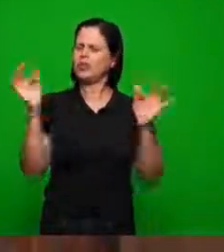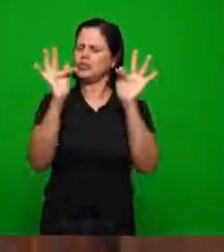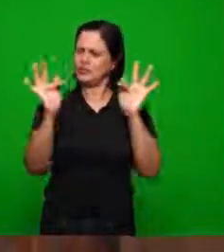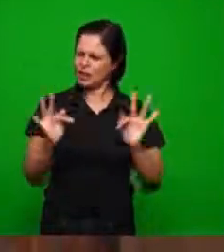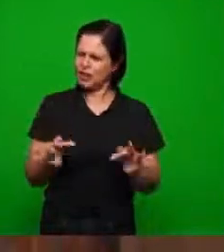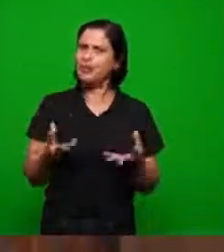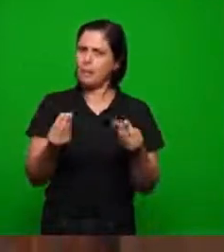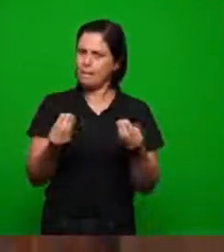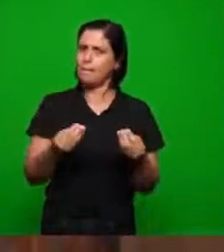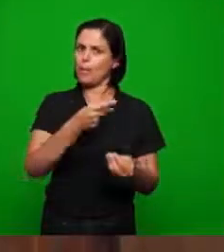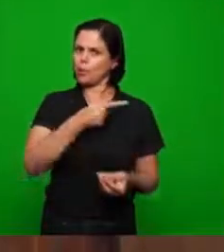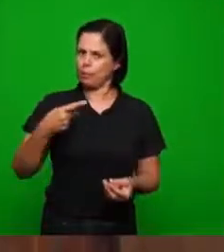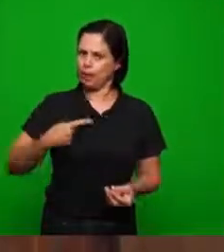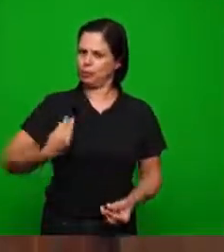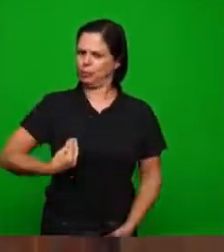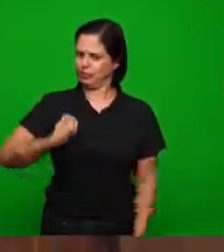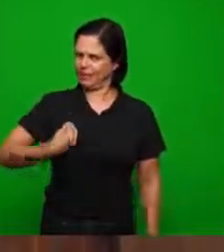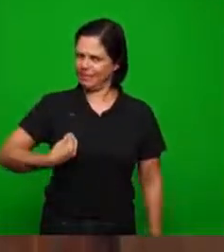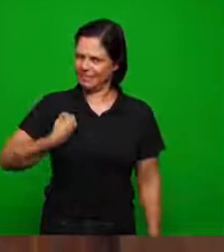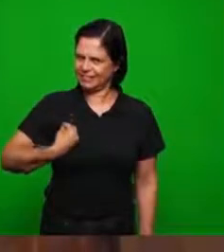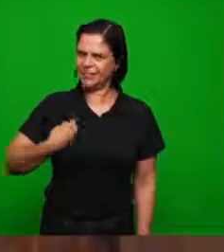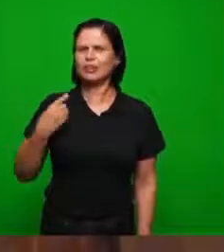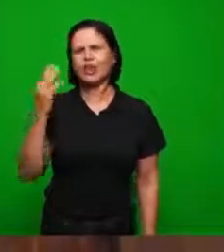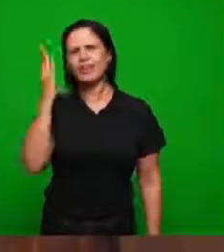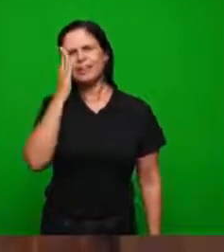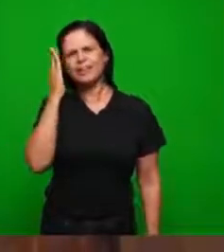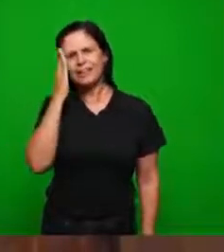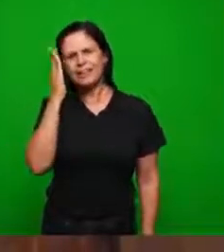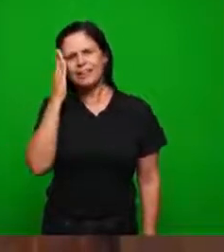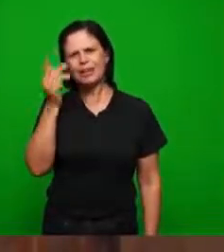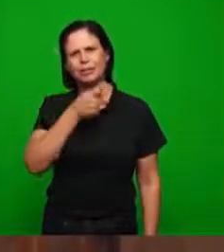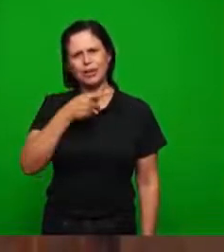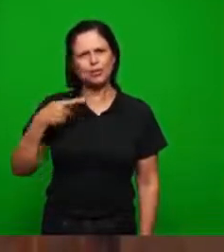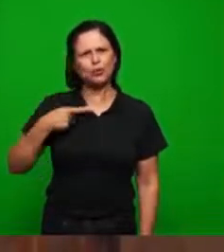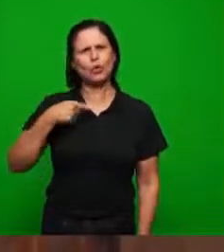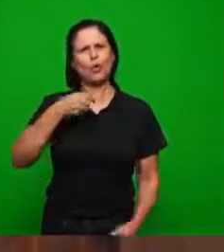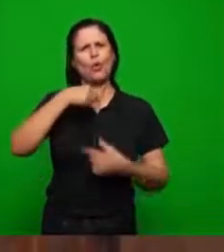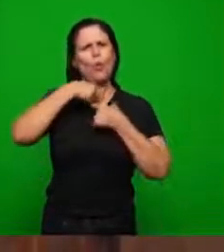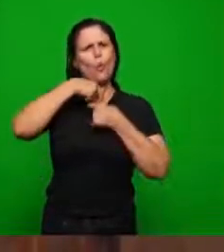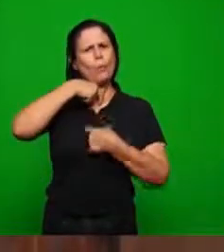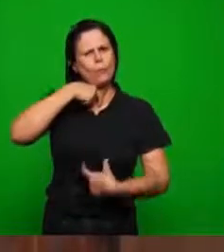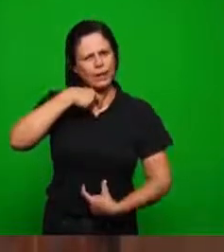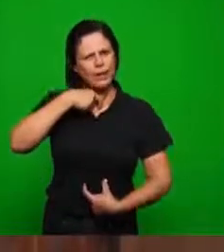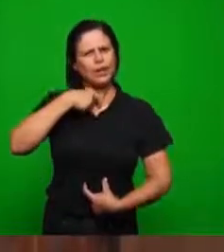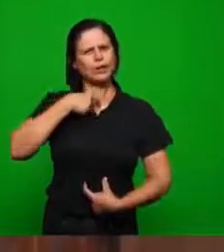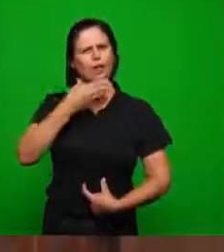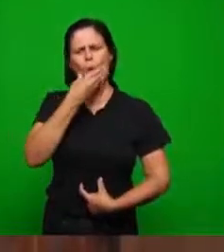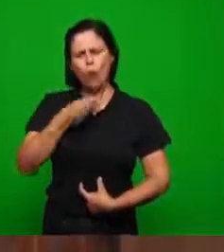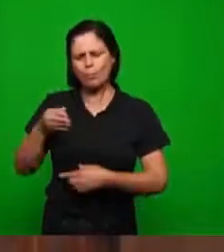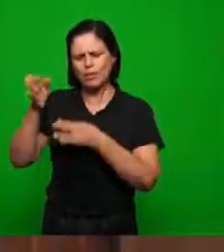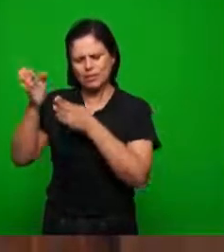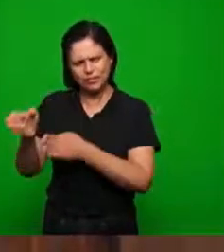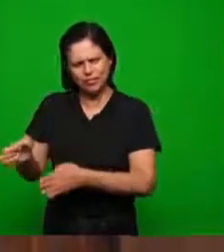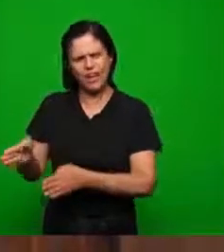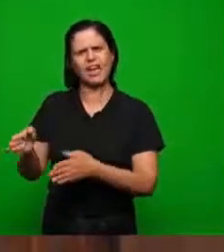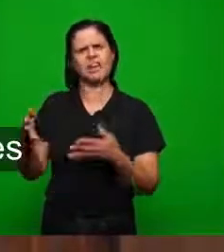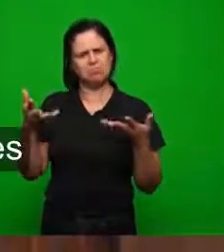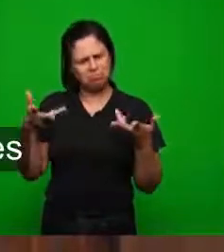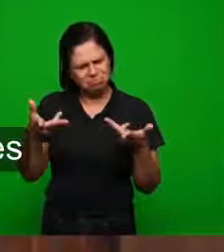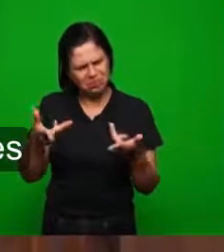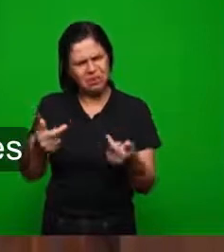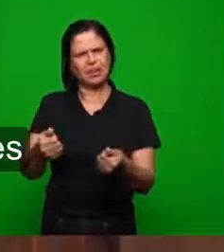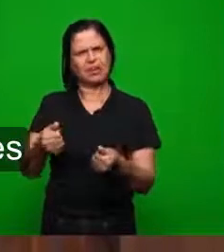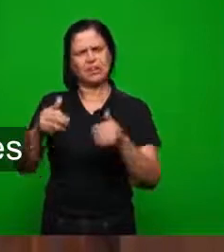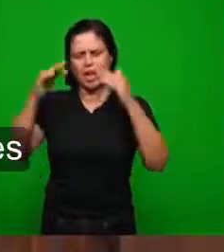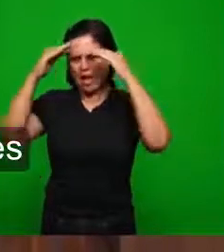muito felizes em entender que os nossos pastores, nossos obreiros, homens dedicados, notáveis,